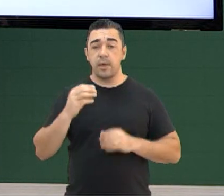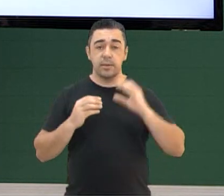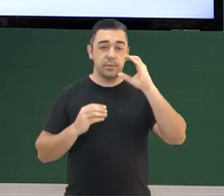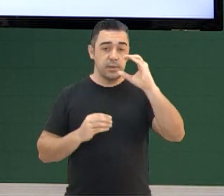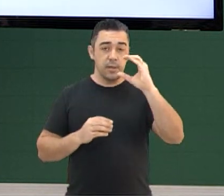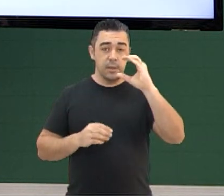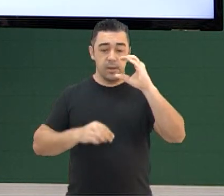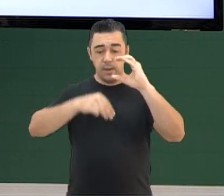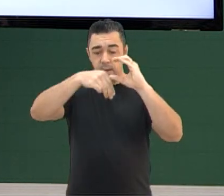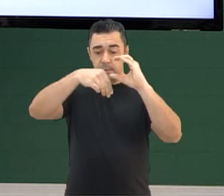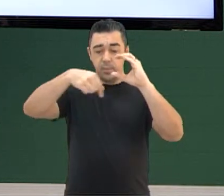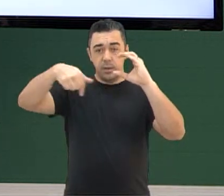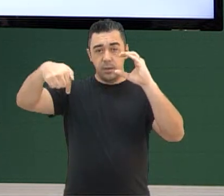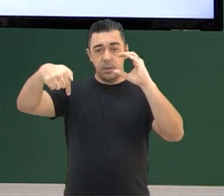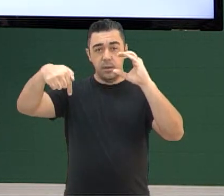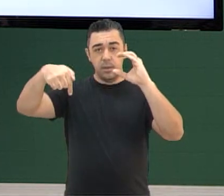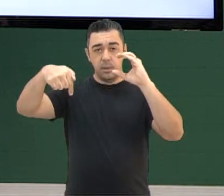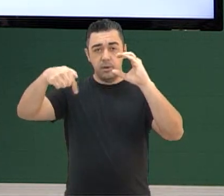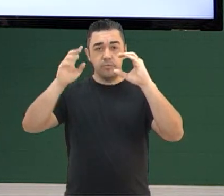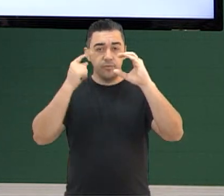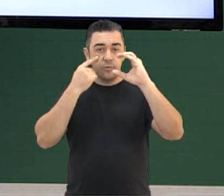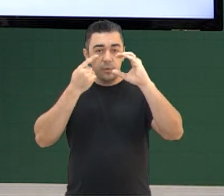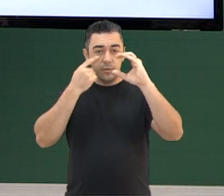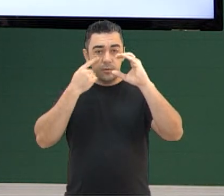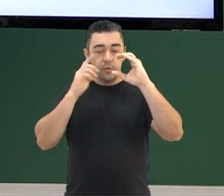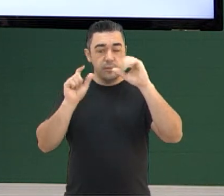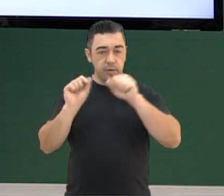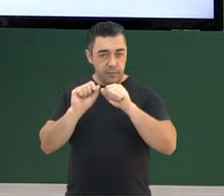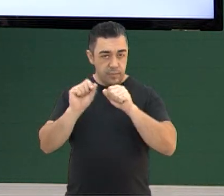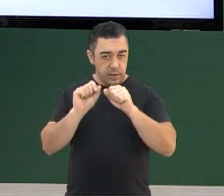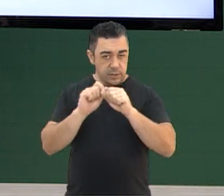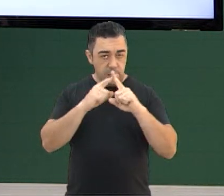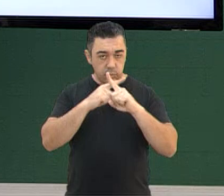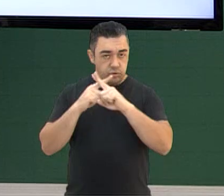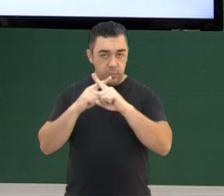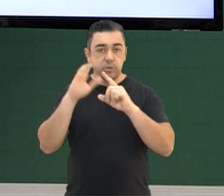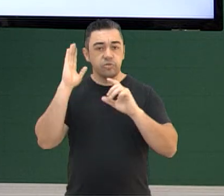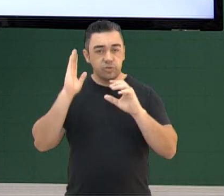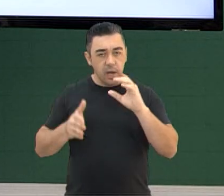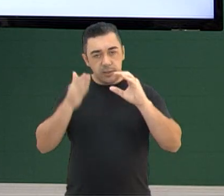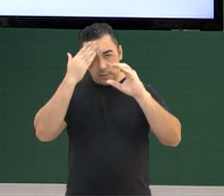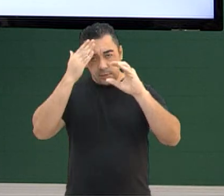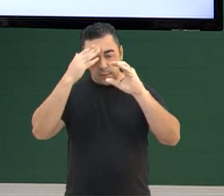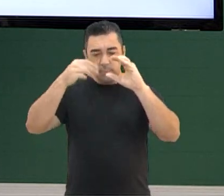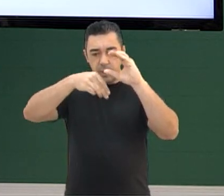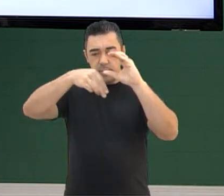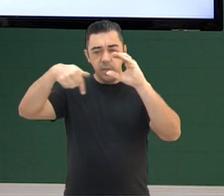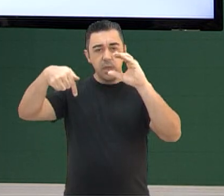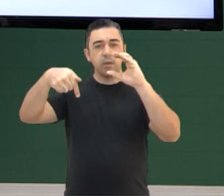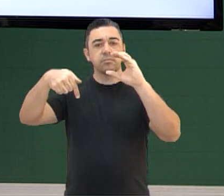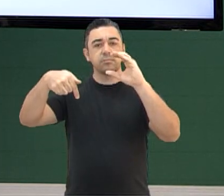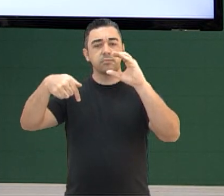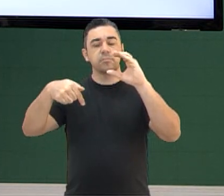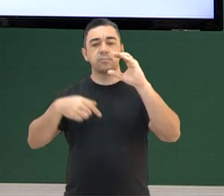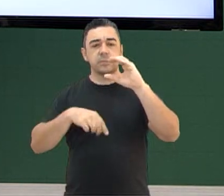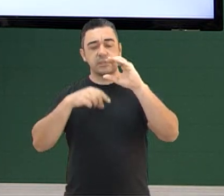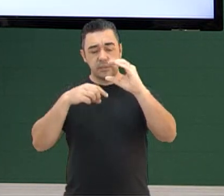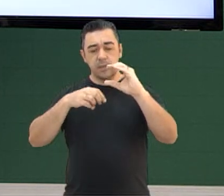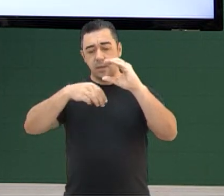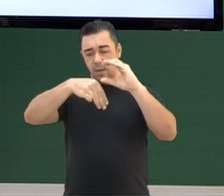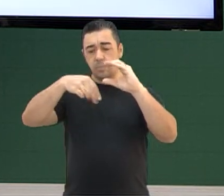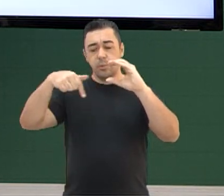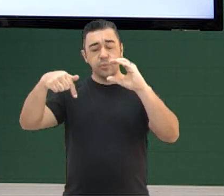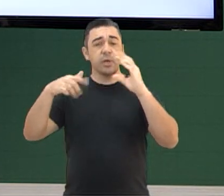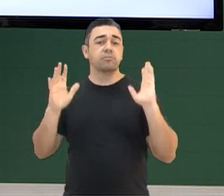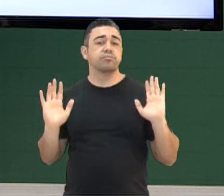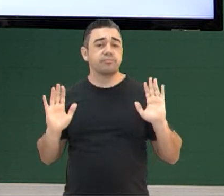C. Então, vocês já vão fazer essa multiplicação sabendo a ordem que terá essa matriz. Ela será uma matriz M por